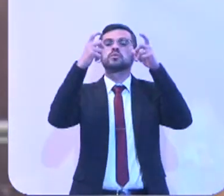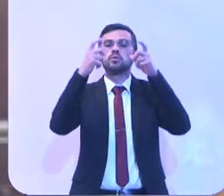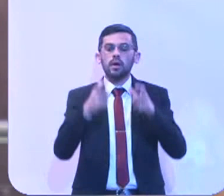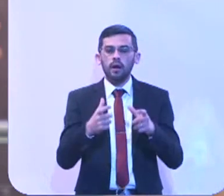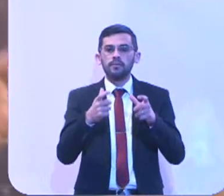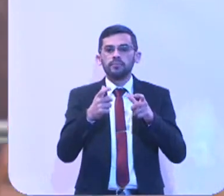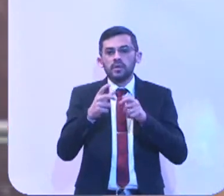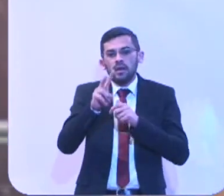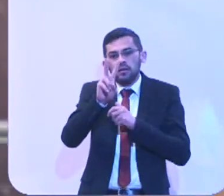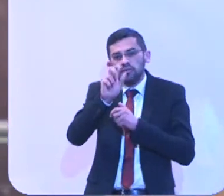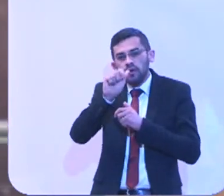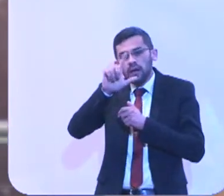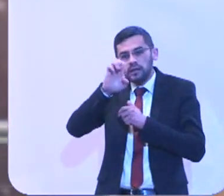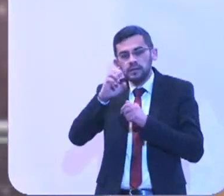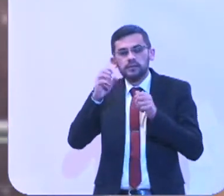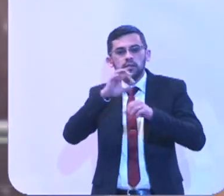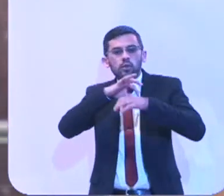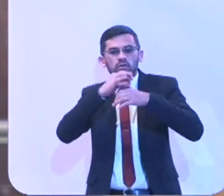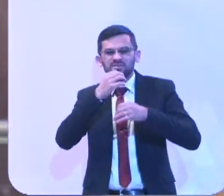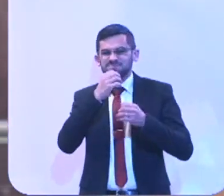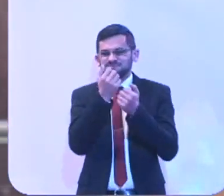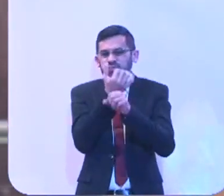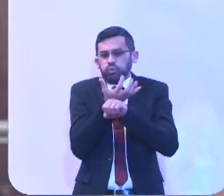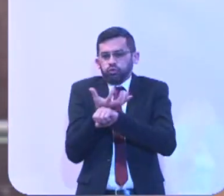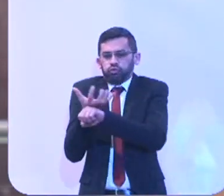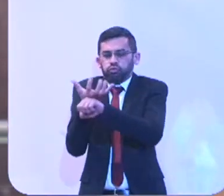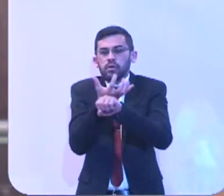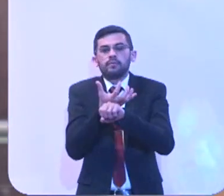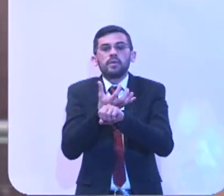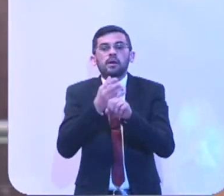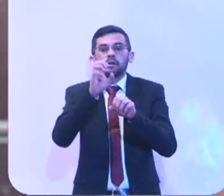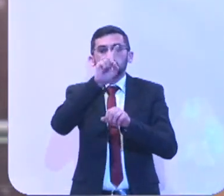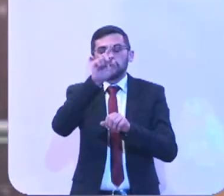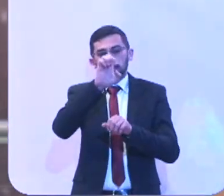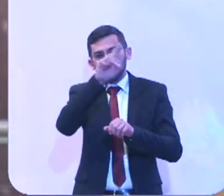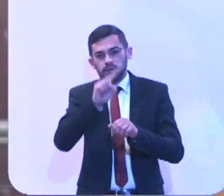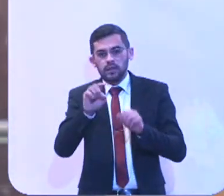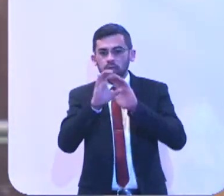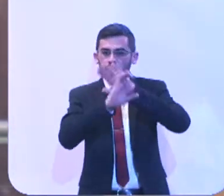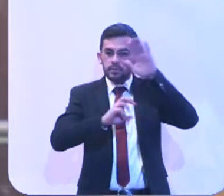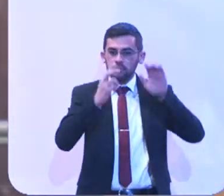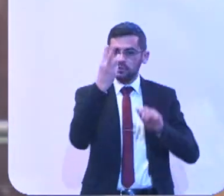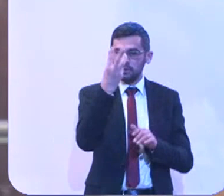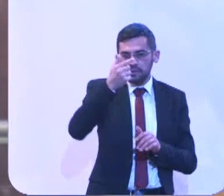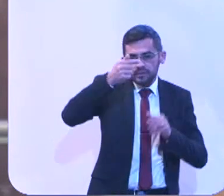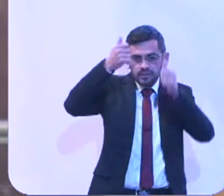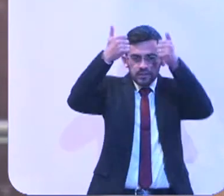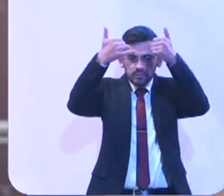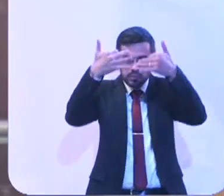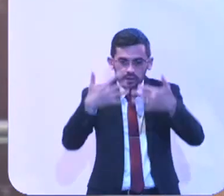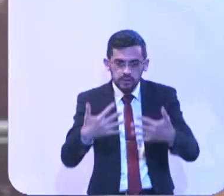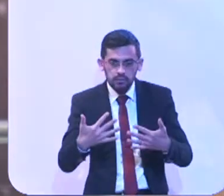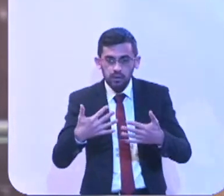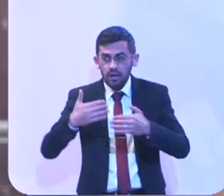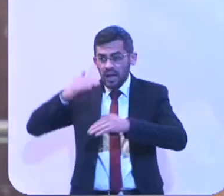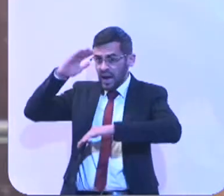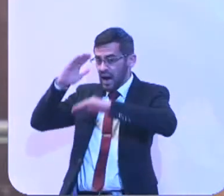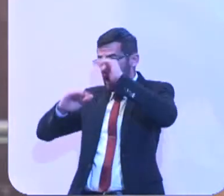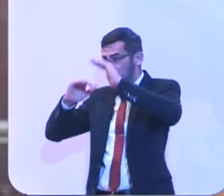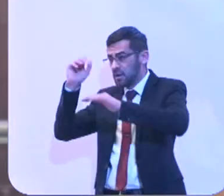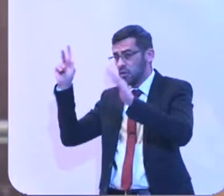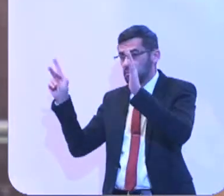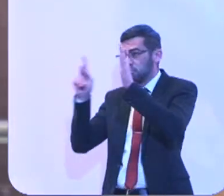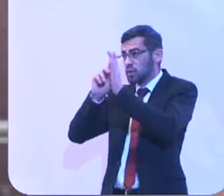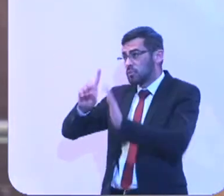o Vale de Ossos Secos. Diz assim a palavra do Senhor em Ezequiel 37. A mão do Senhor